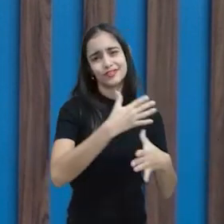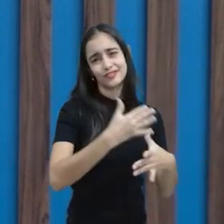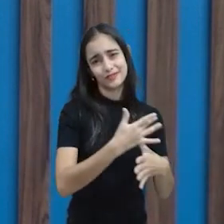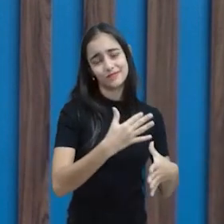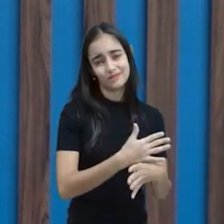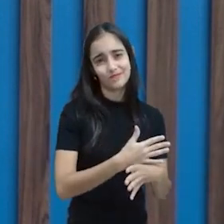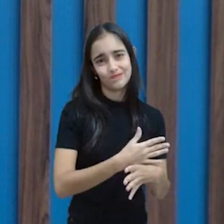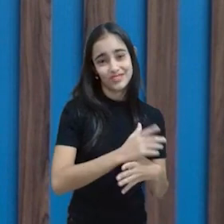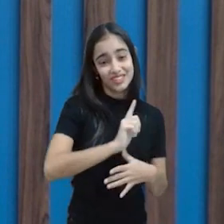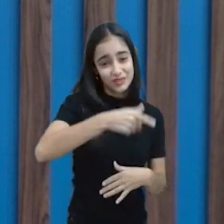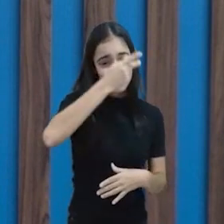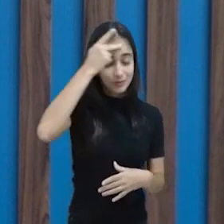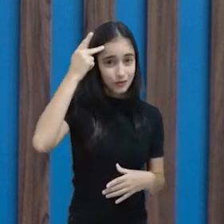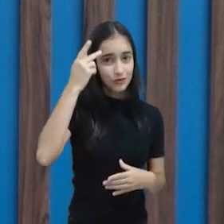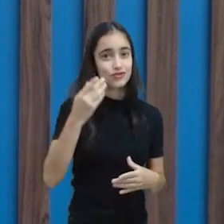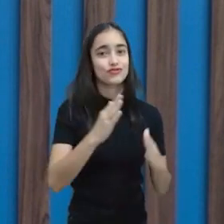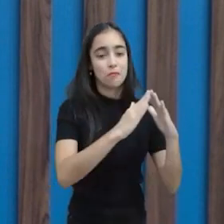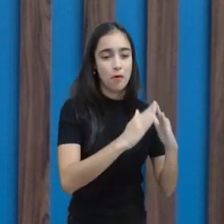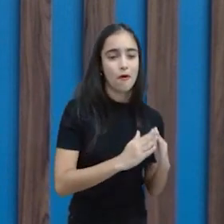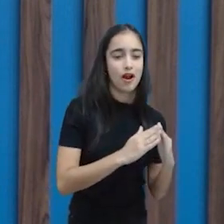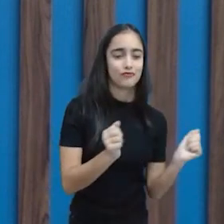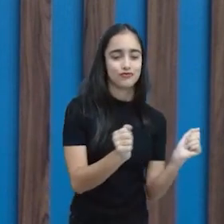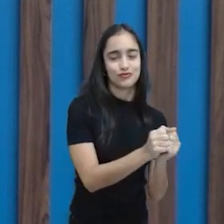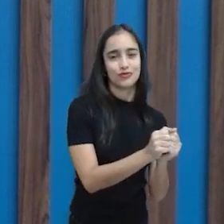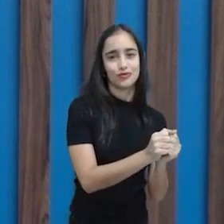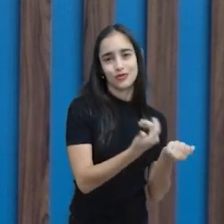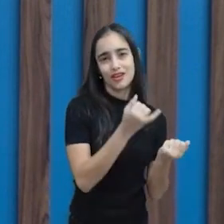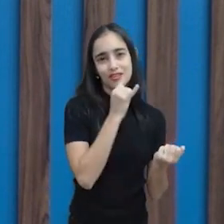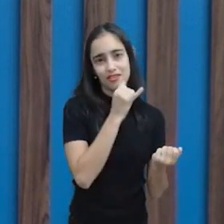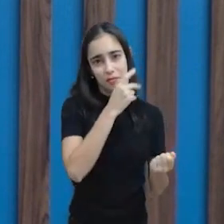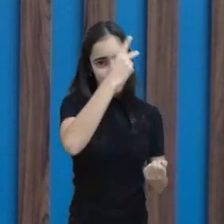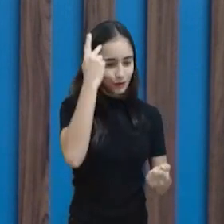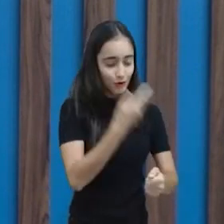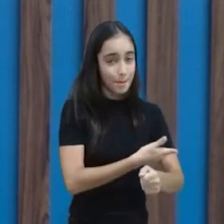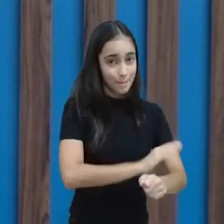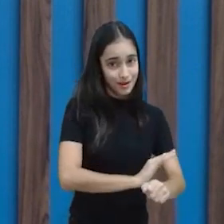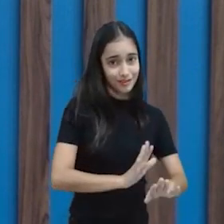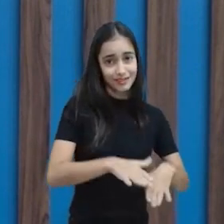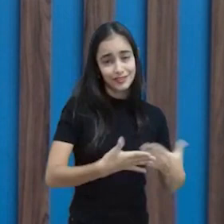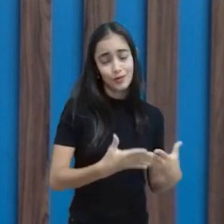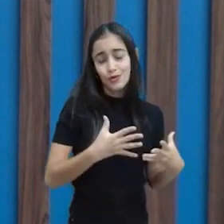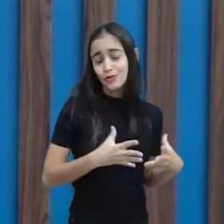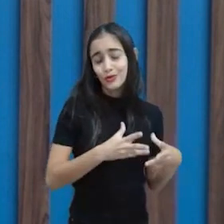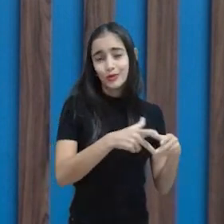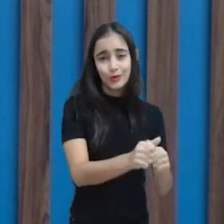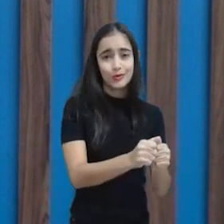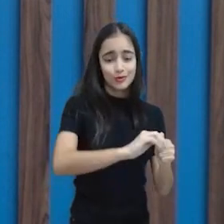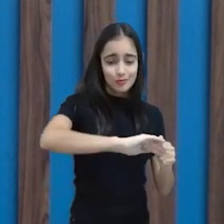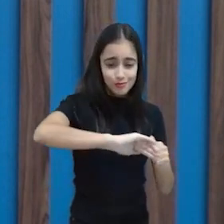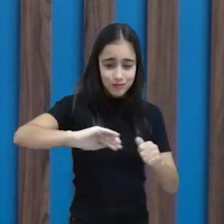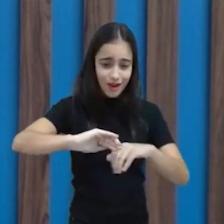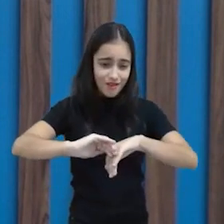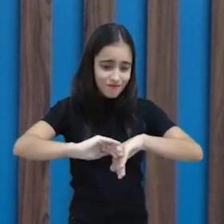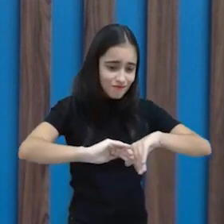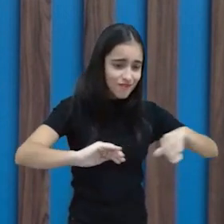que moravam ali, né, dos brancos, tá certo? Então, tudo isso foi afastando essas pessoas, colocando elas à